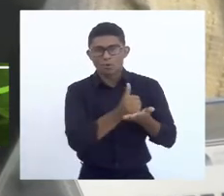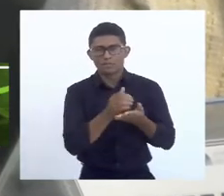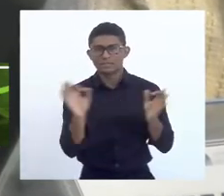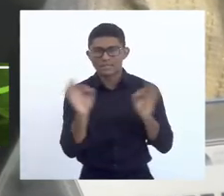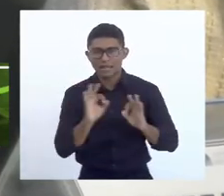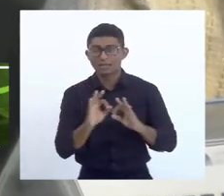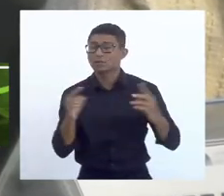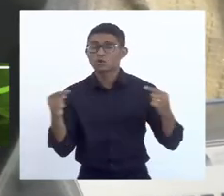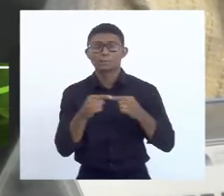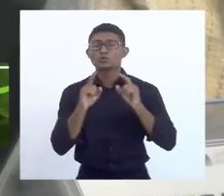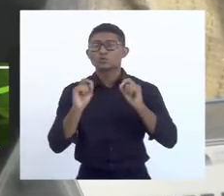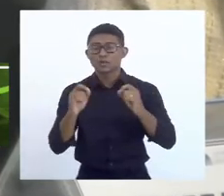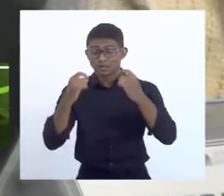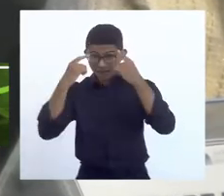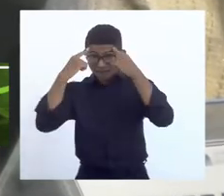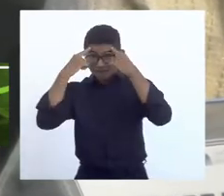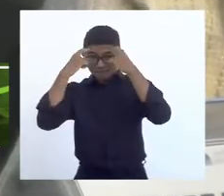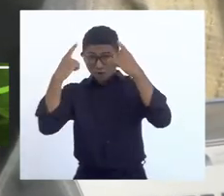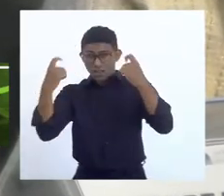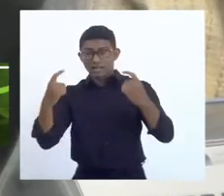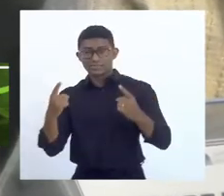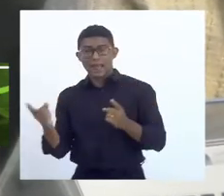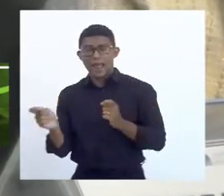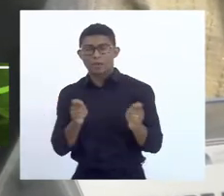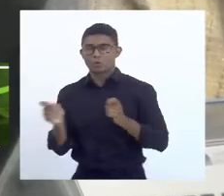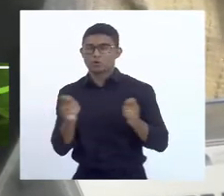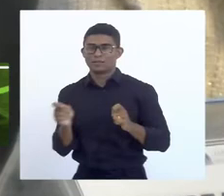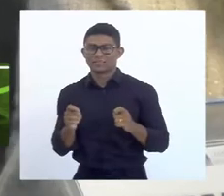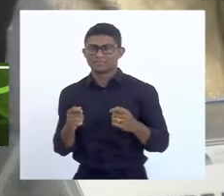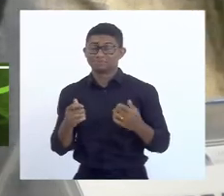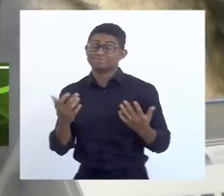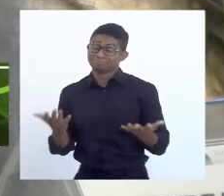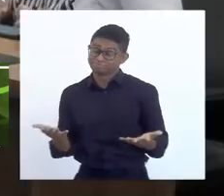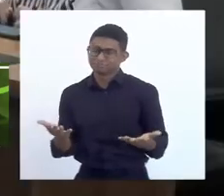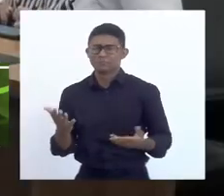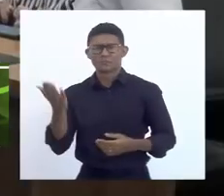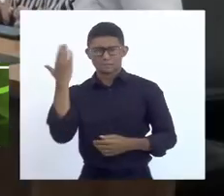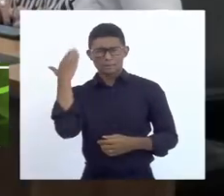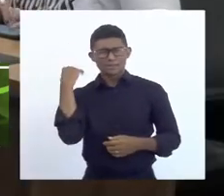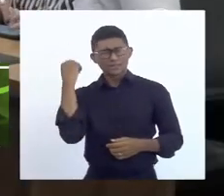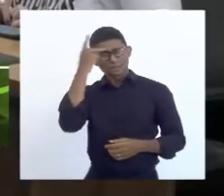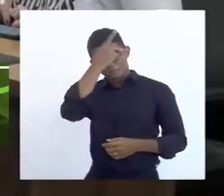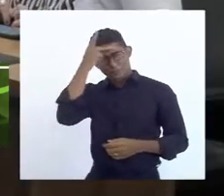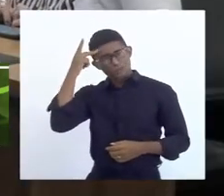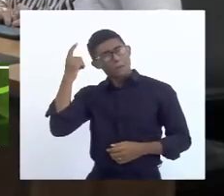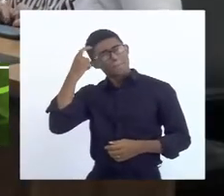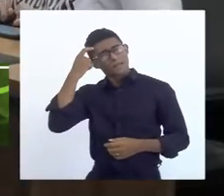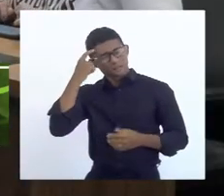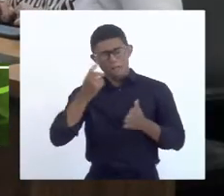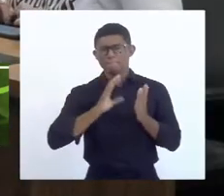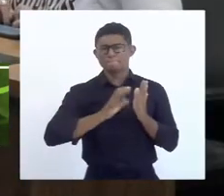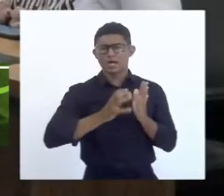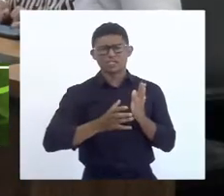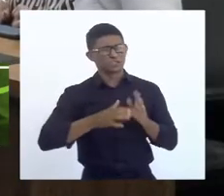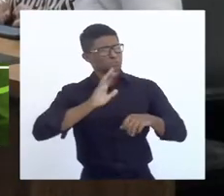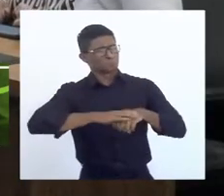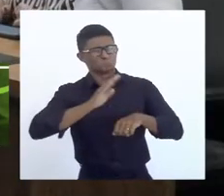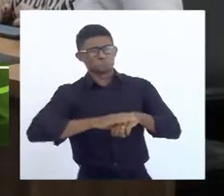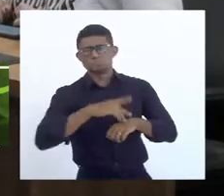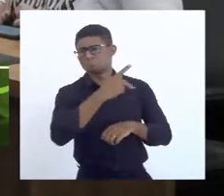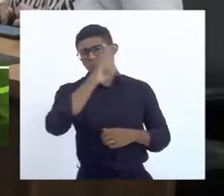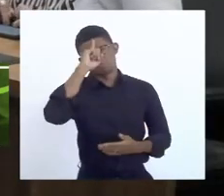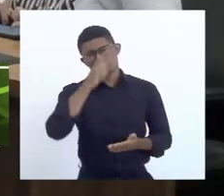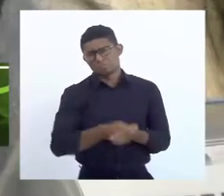era algo que se entendia como o direito dos partidos relacionados à sua autonomia para tomar